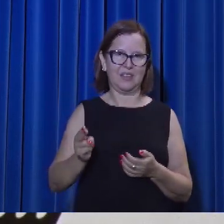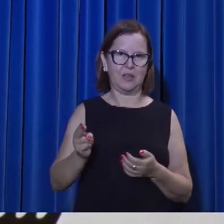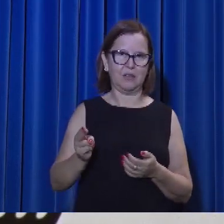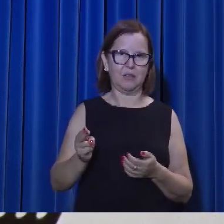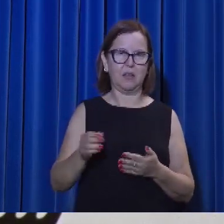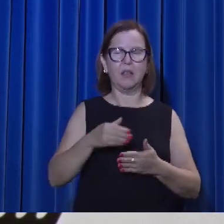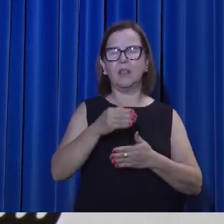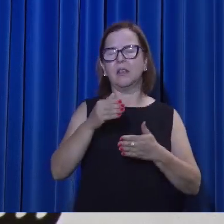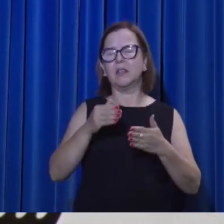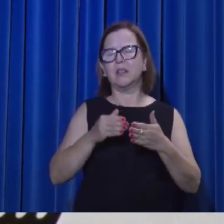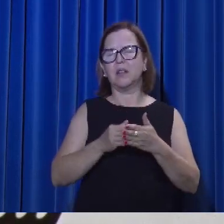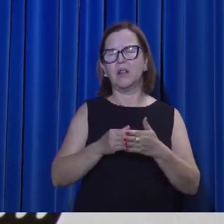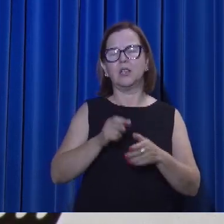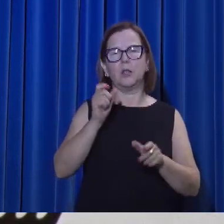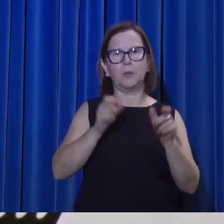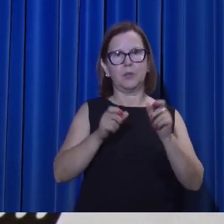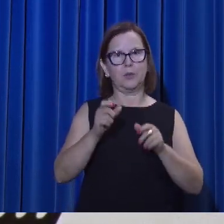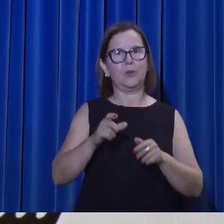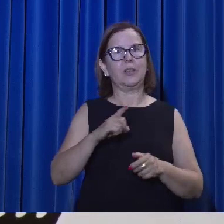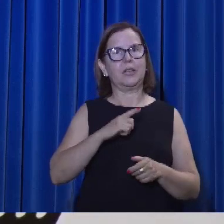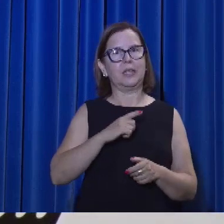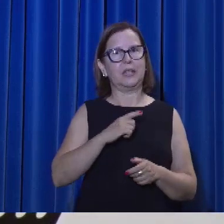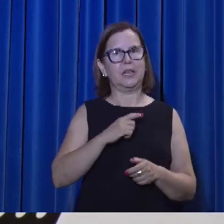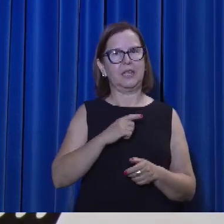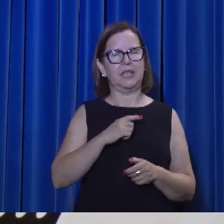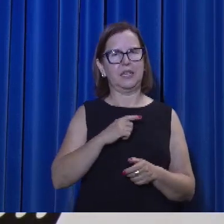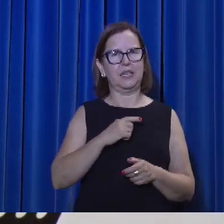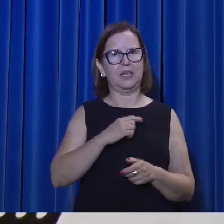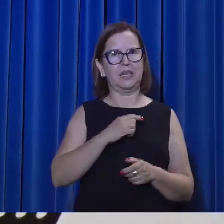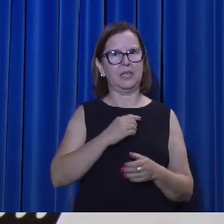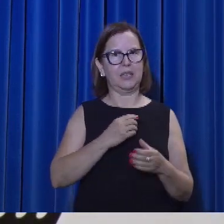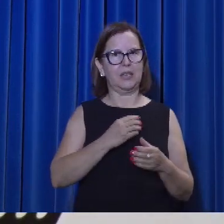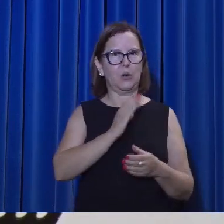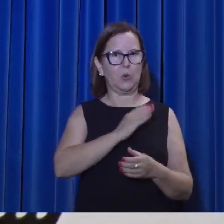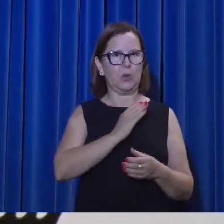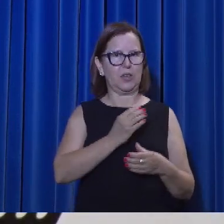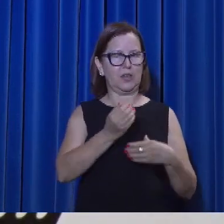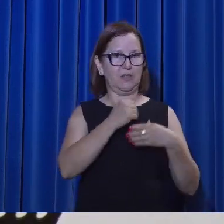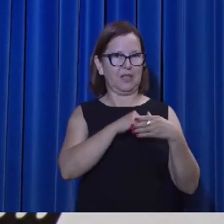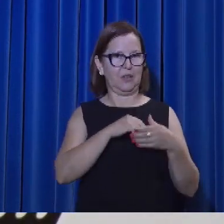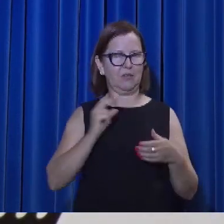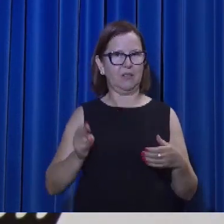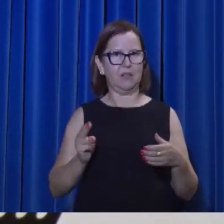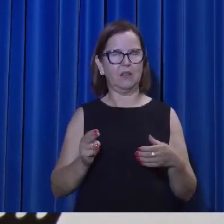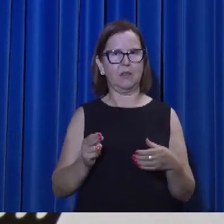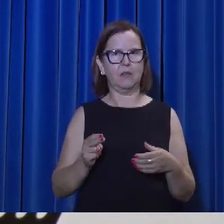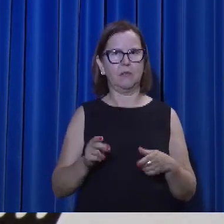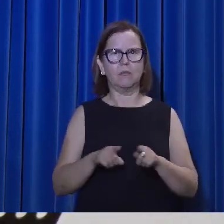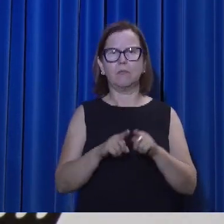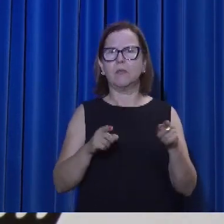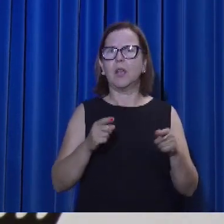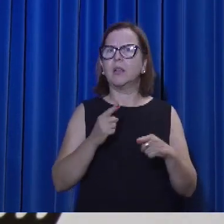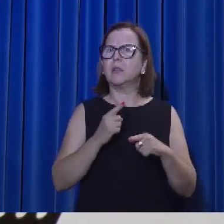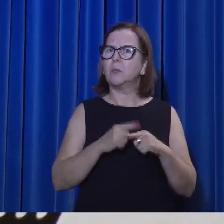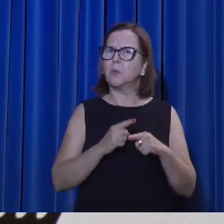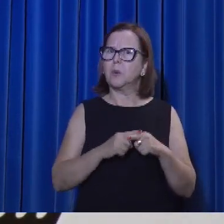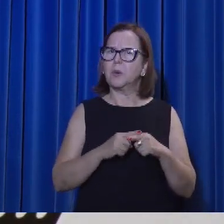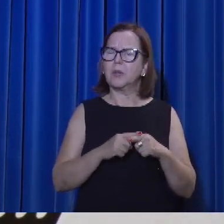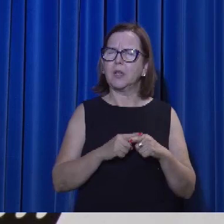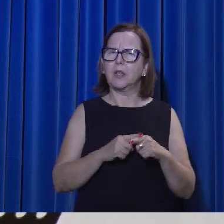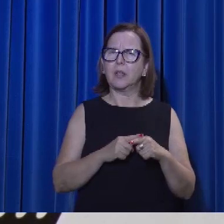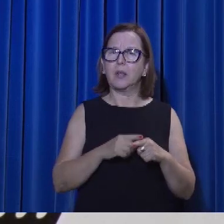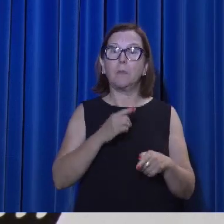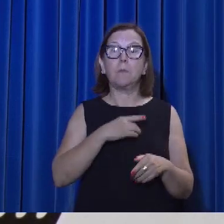Todo ser humano tem a eternidade no coração. Por que tem tanto medo da morte? Porque o homem lá no íntimo, ele sabe que não é morreu,